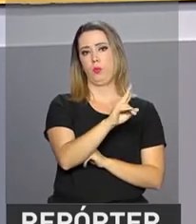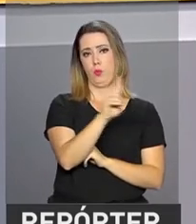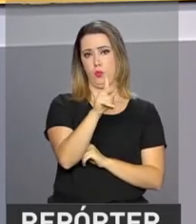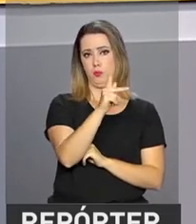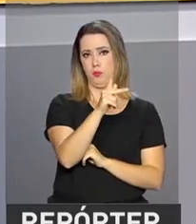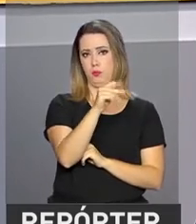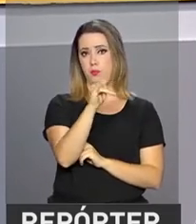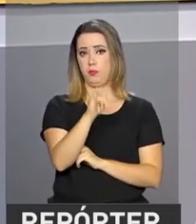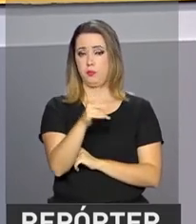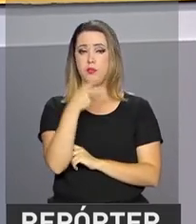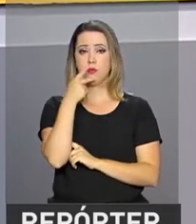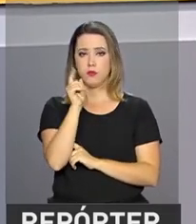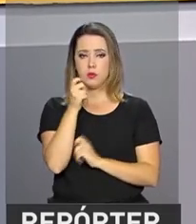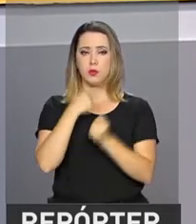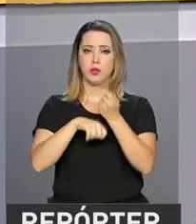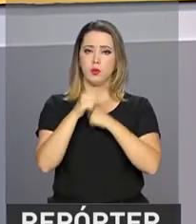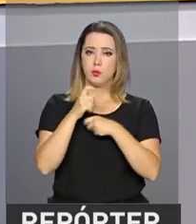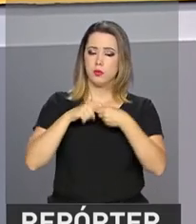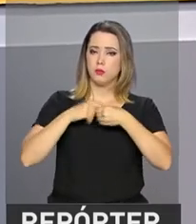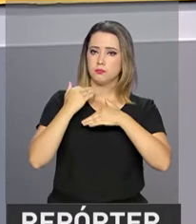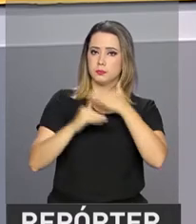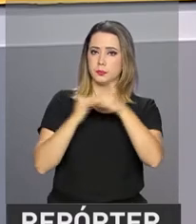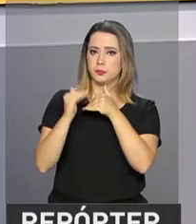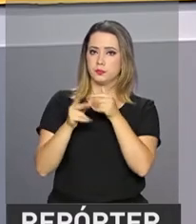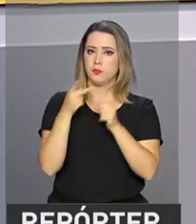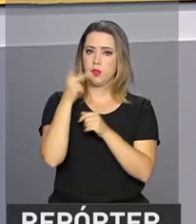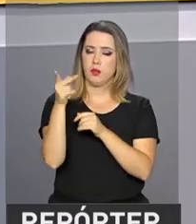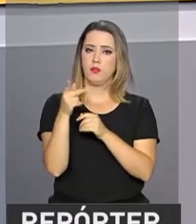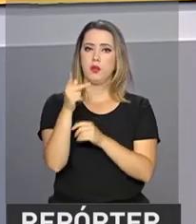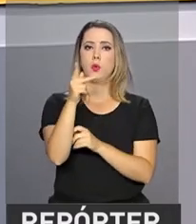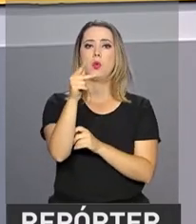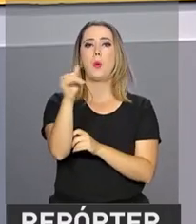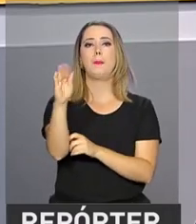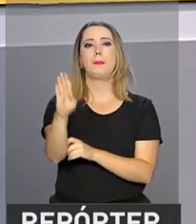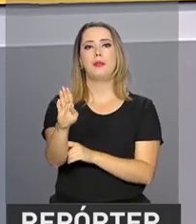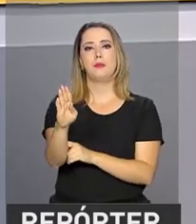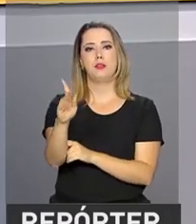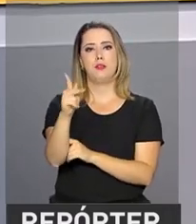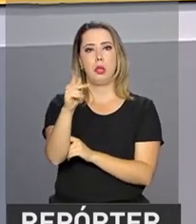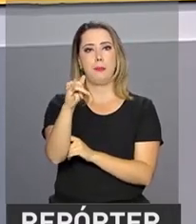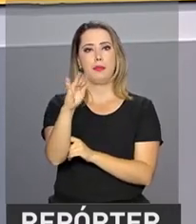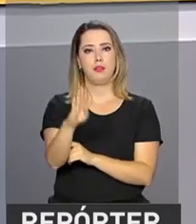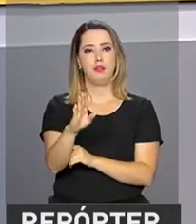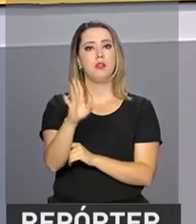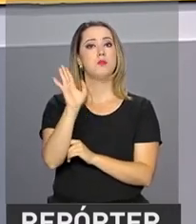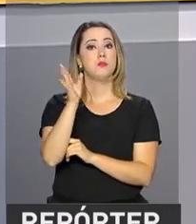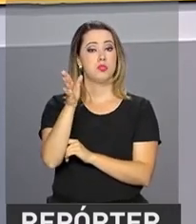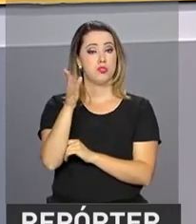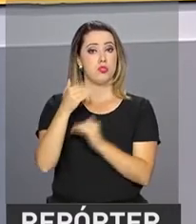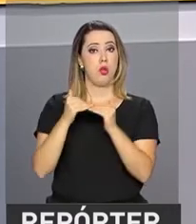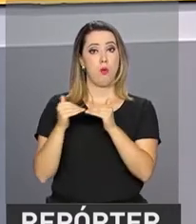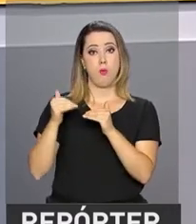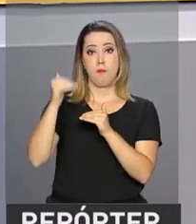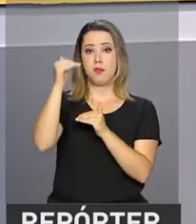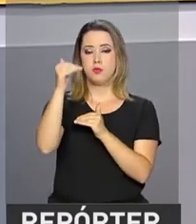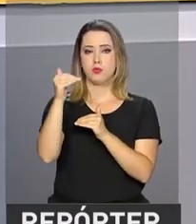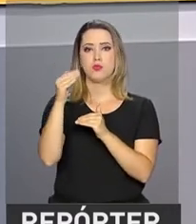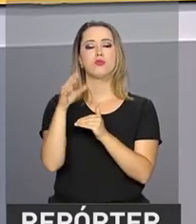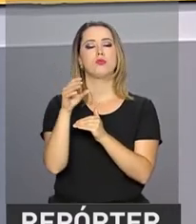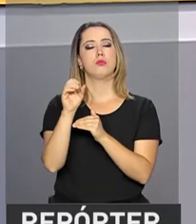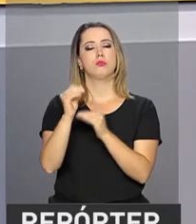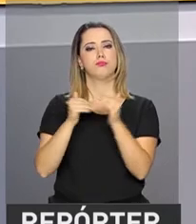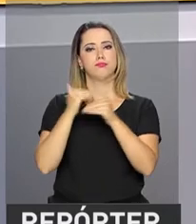está conseguindo reagir de oliveira destacou que o pib trimestral interrompeu oito trimestres consecutivos de